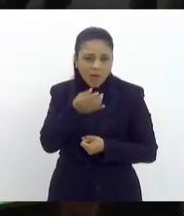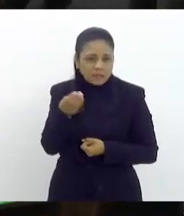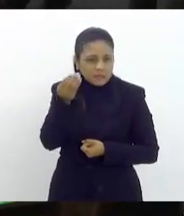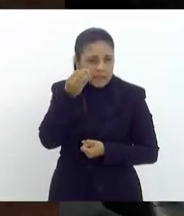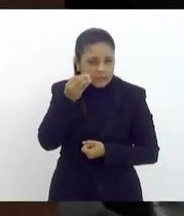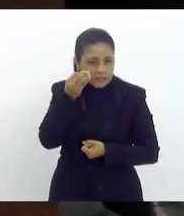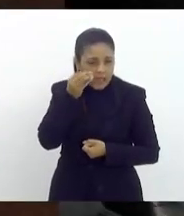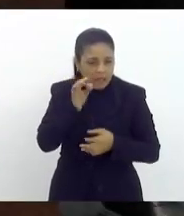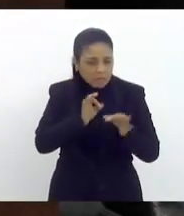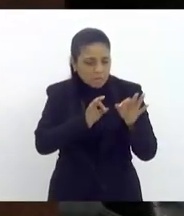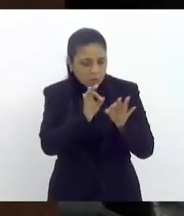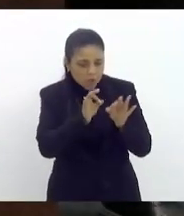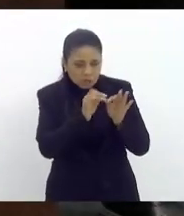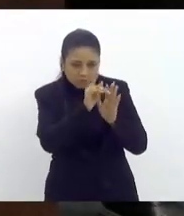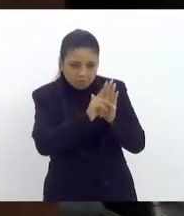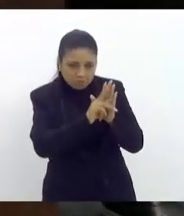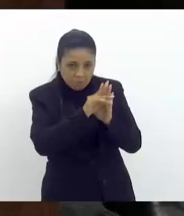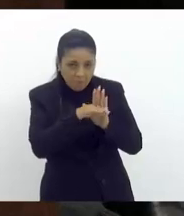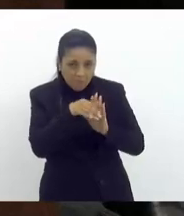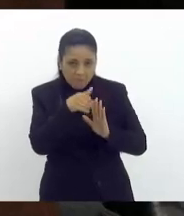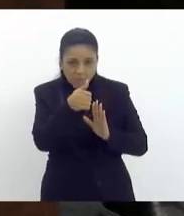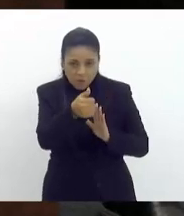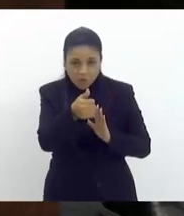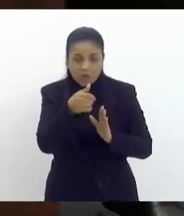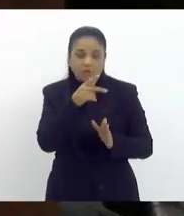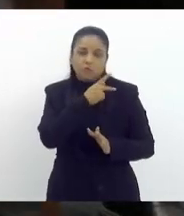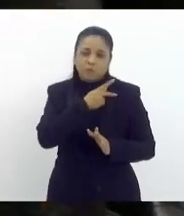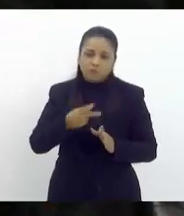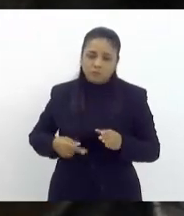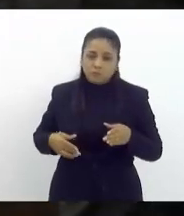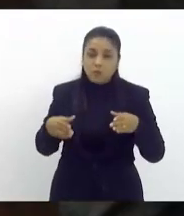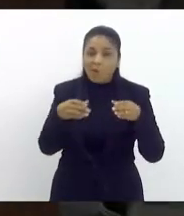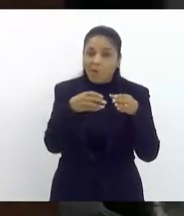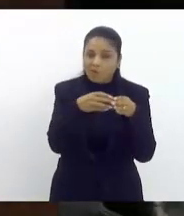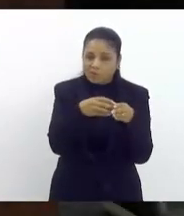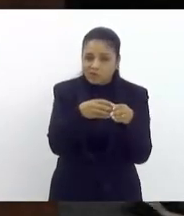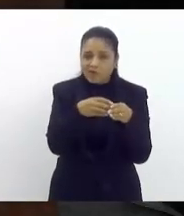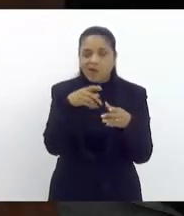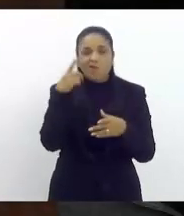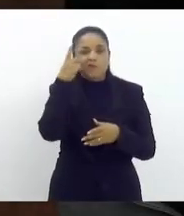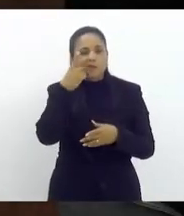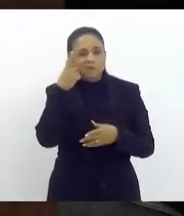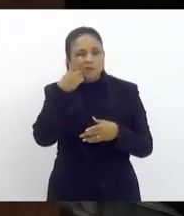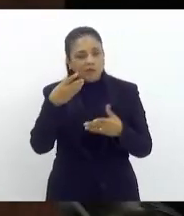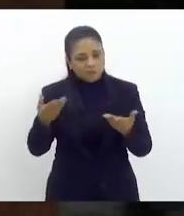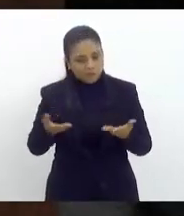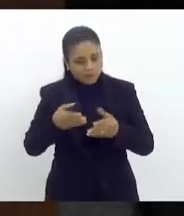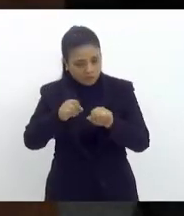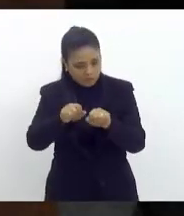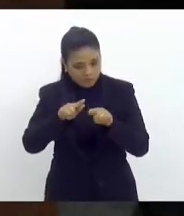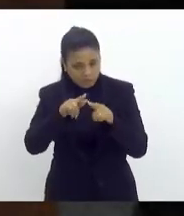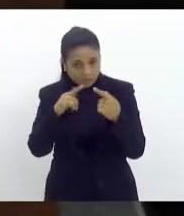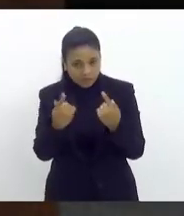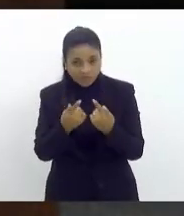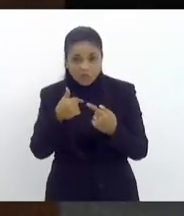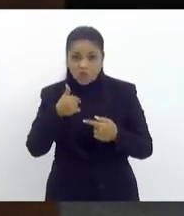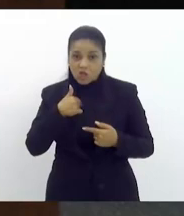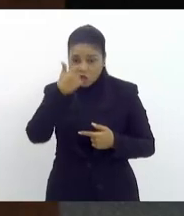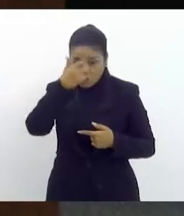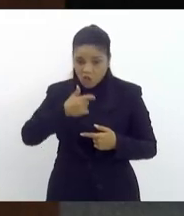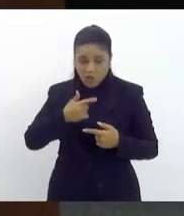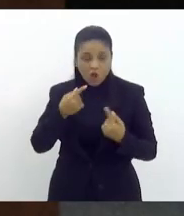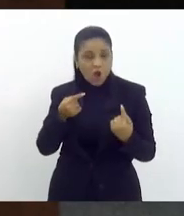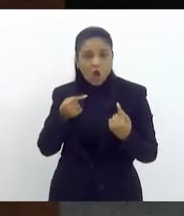melhorar o projeto com a anuência do próprio presidente da comissão e dos deputados dessa casa não nos coloque em